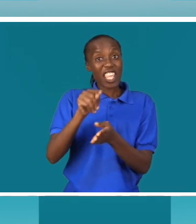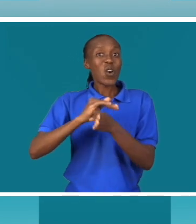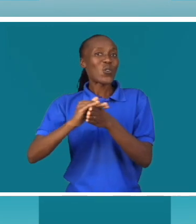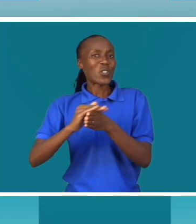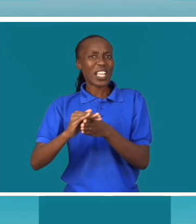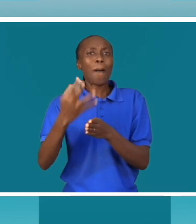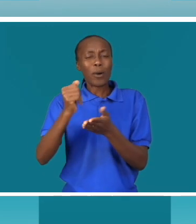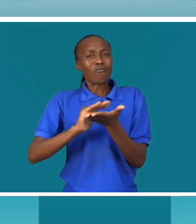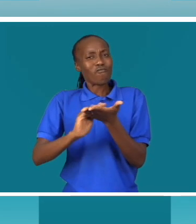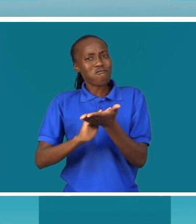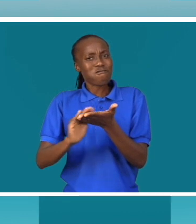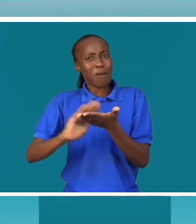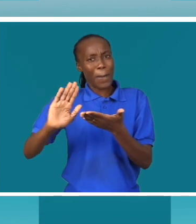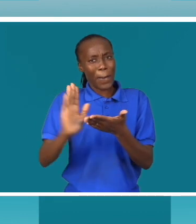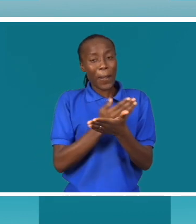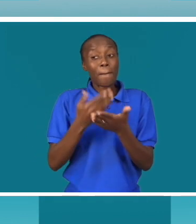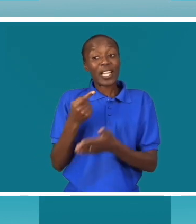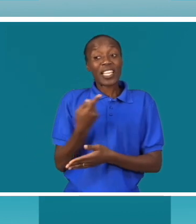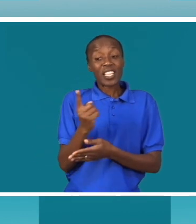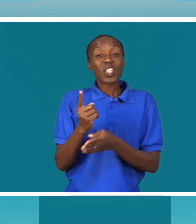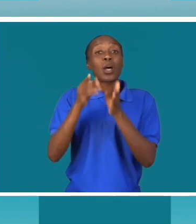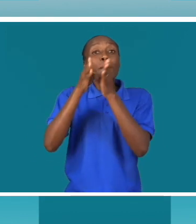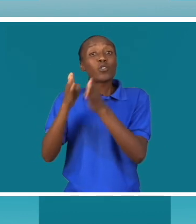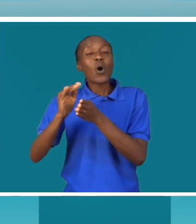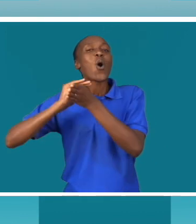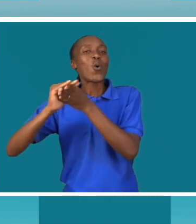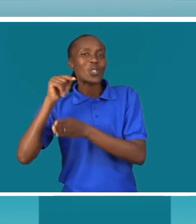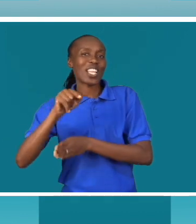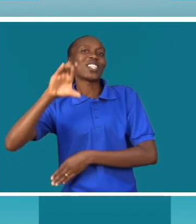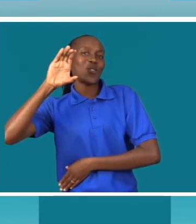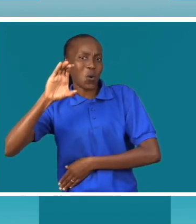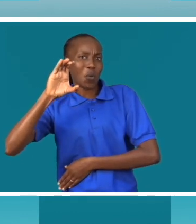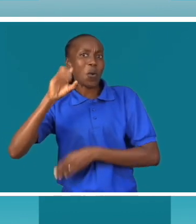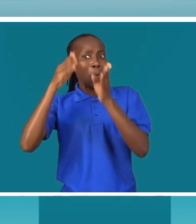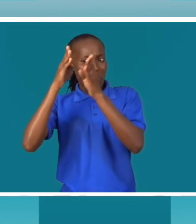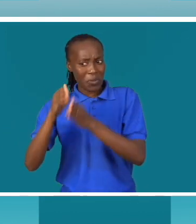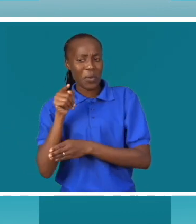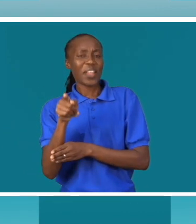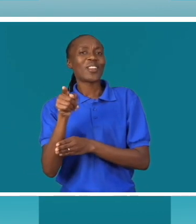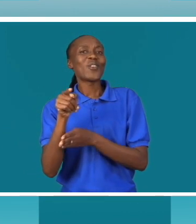Retiramos a cola e a areia porque será usado por uma pessoa.